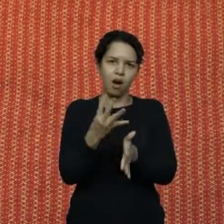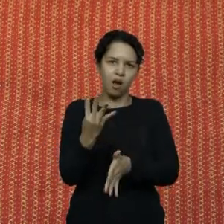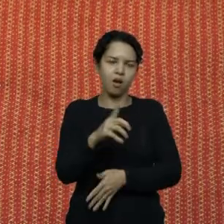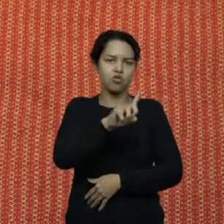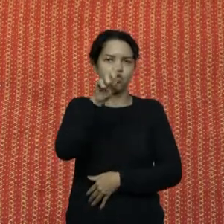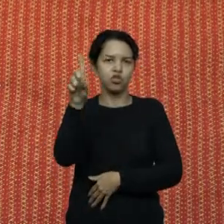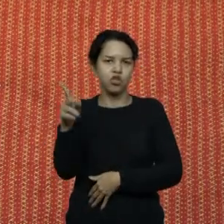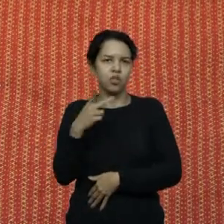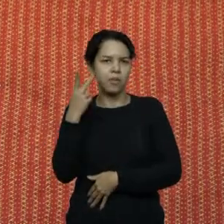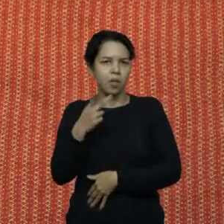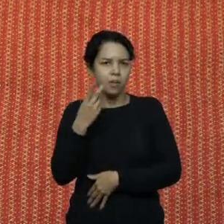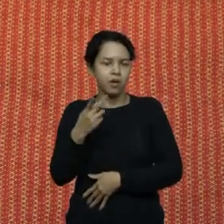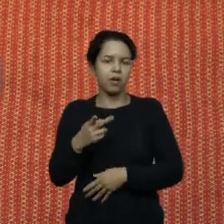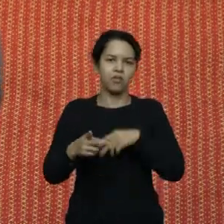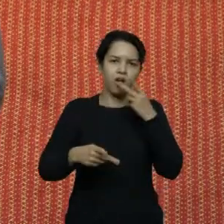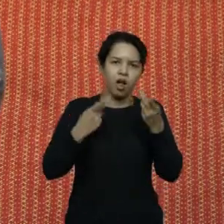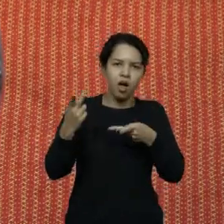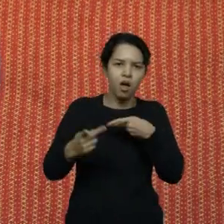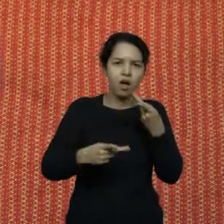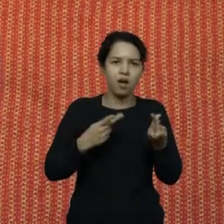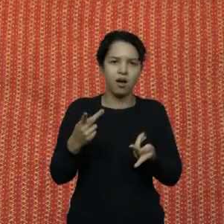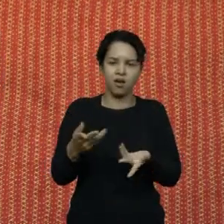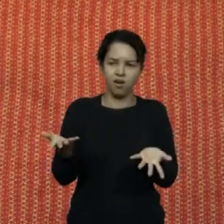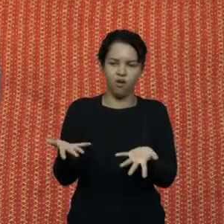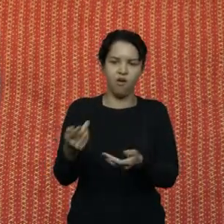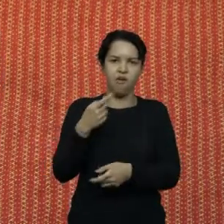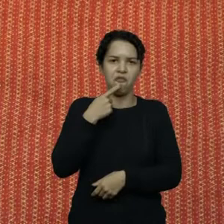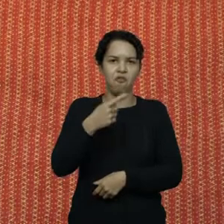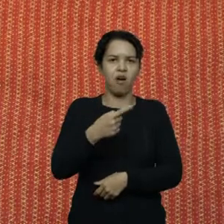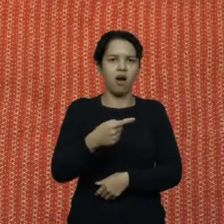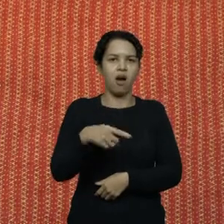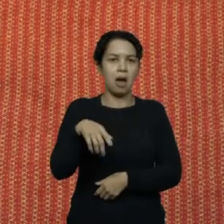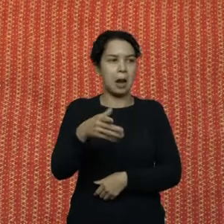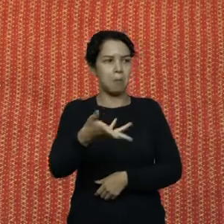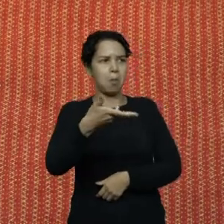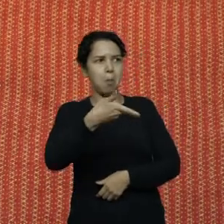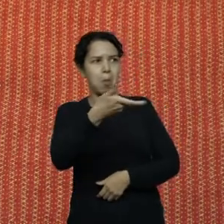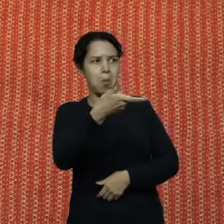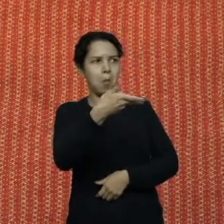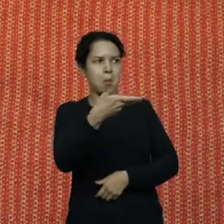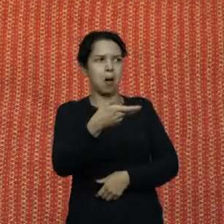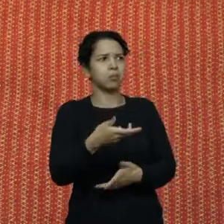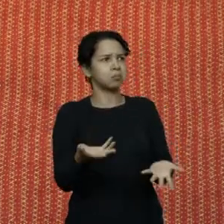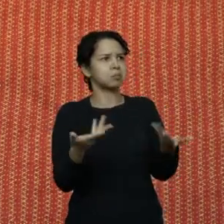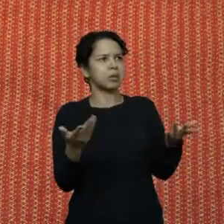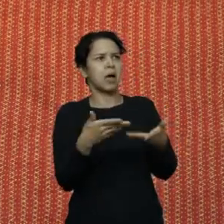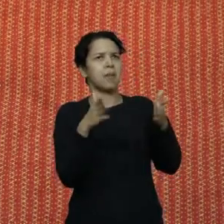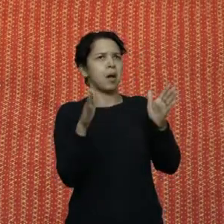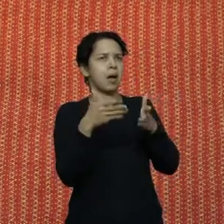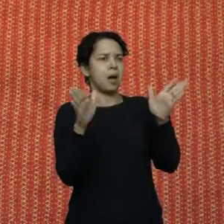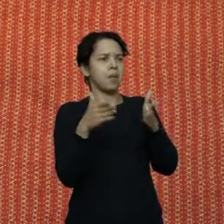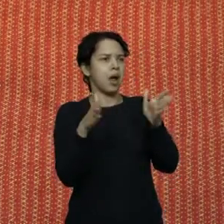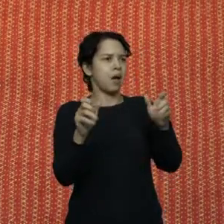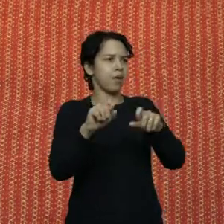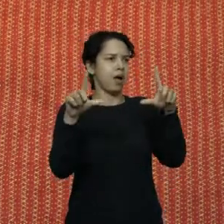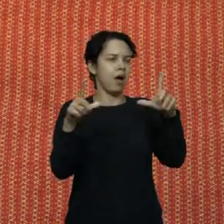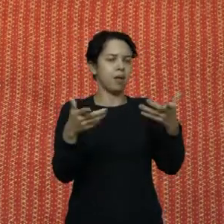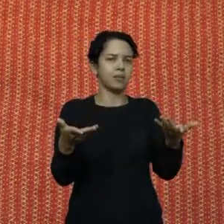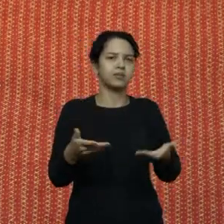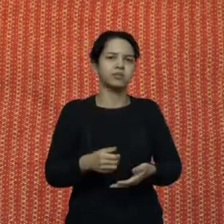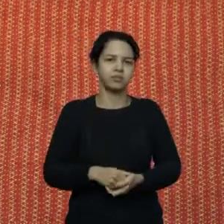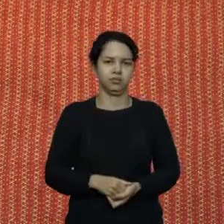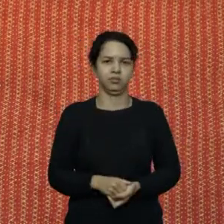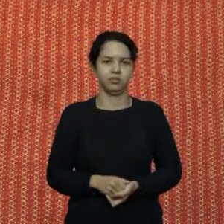dia do Parlamento de se falar e ficam fazendo sinal com a mão meneios com a cabeça Abre Abre Abre o painel